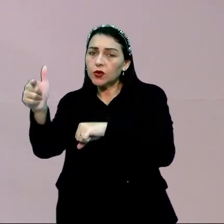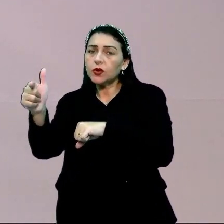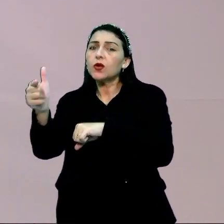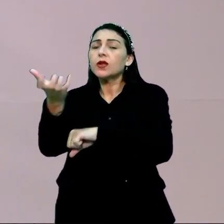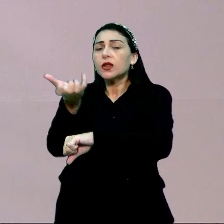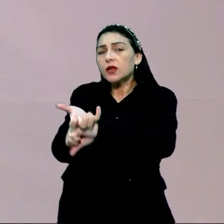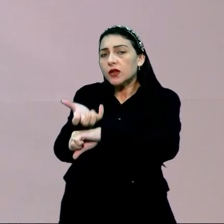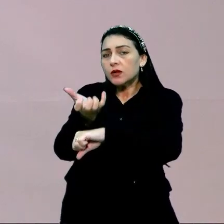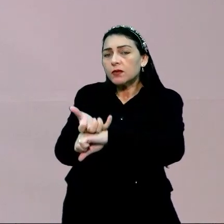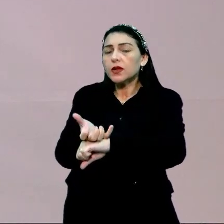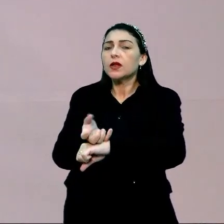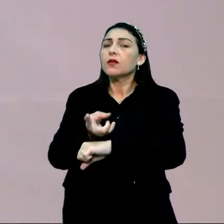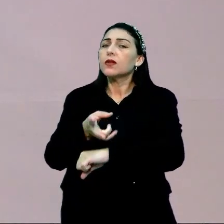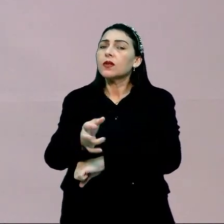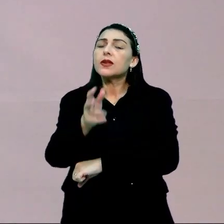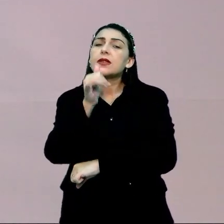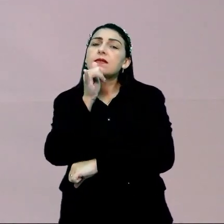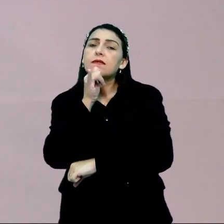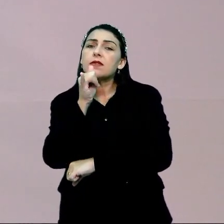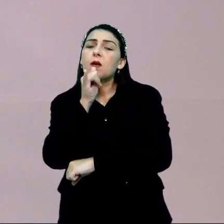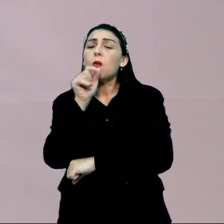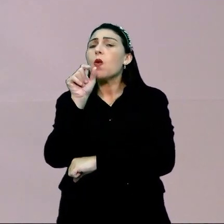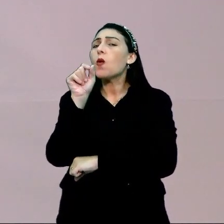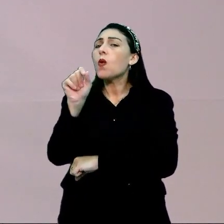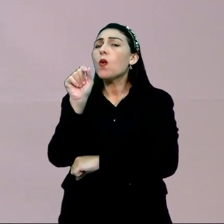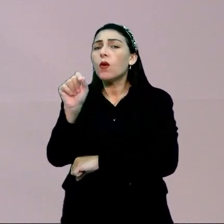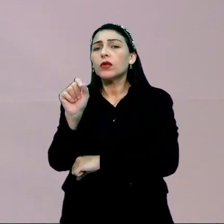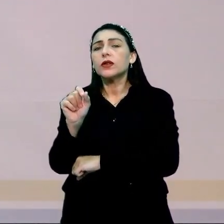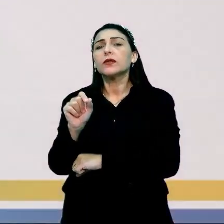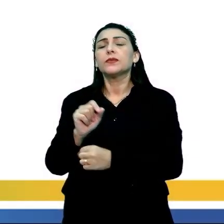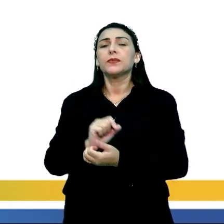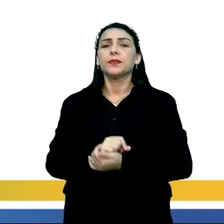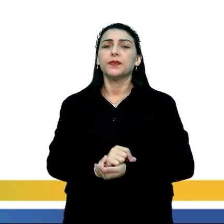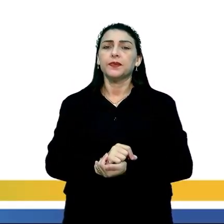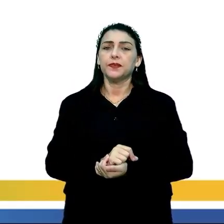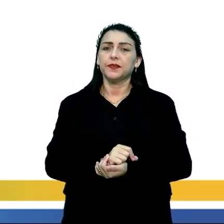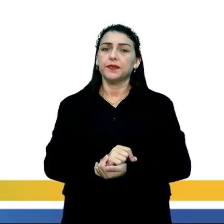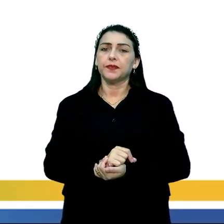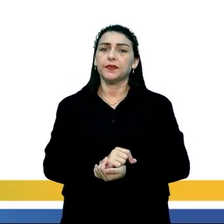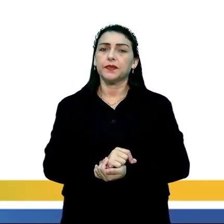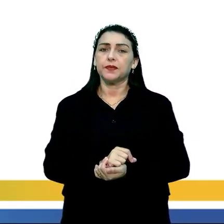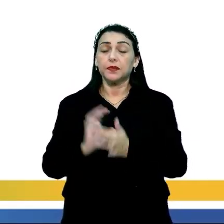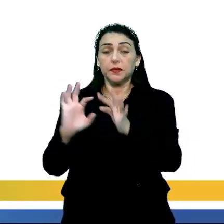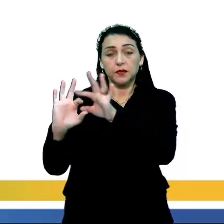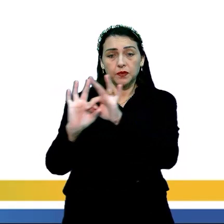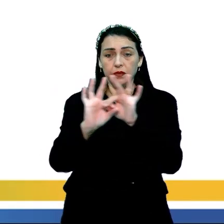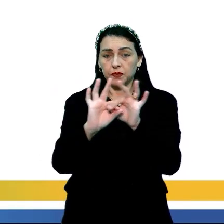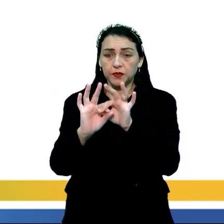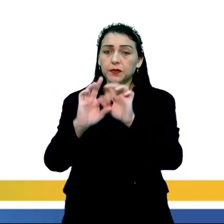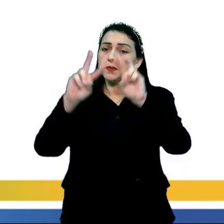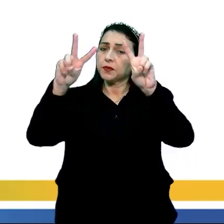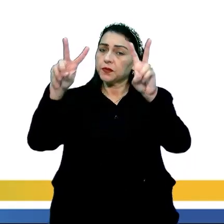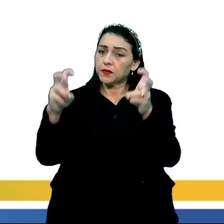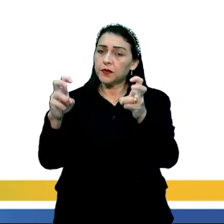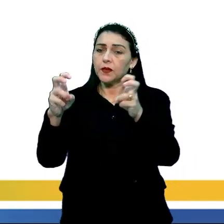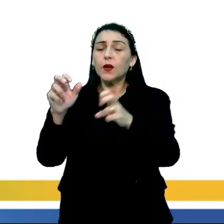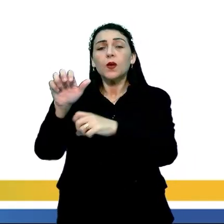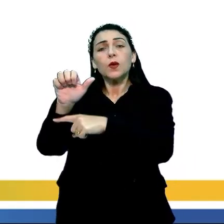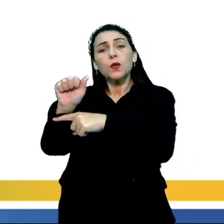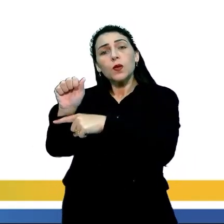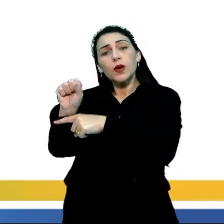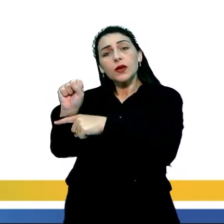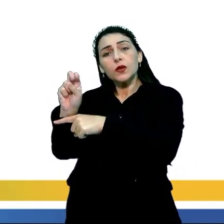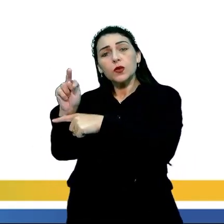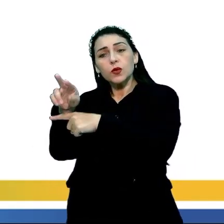do conhecimento. Vamos dar um exemplo aqui, o que seriam outras áreas do conhecimento. Contextualize o tema com assuntos